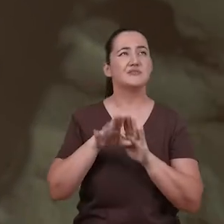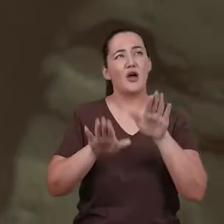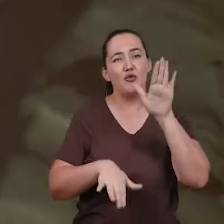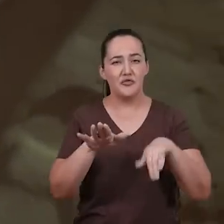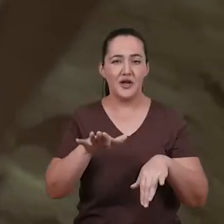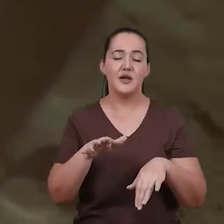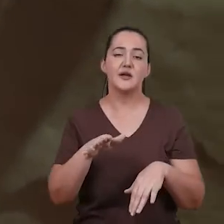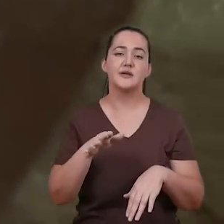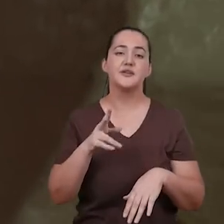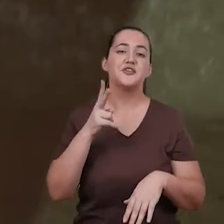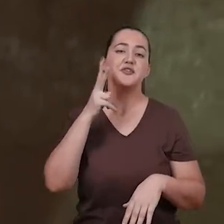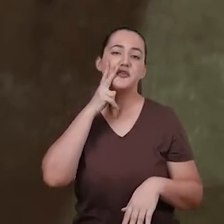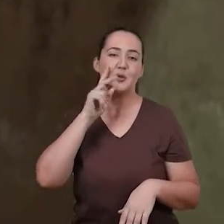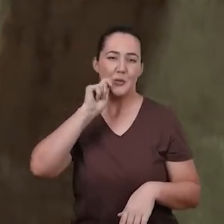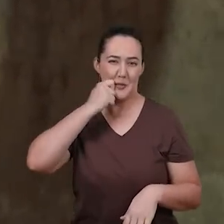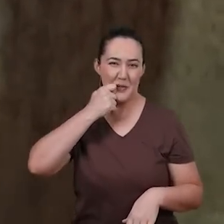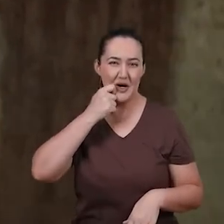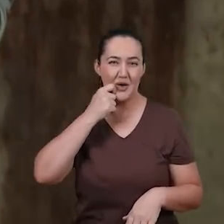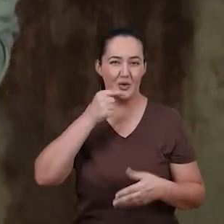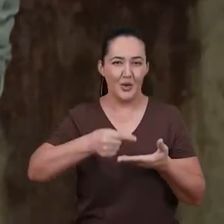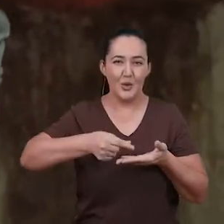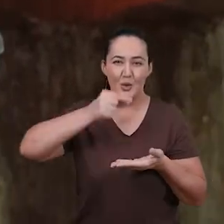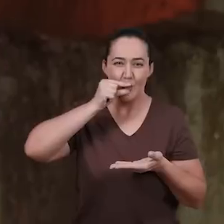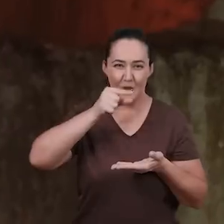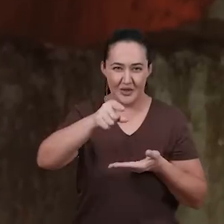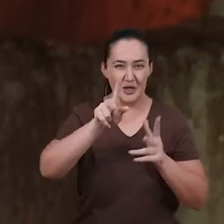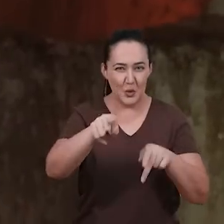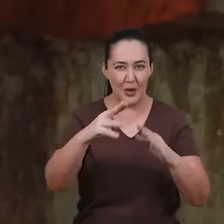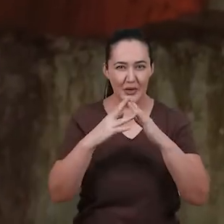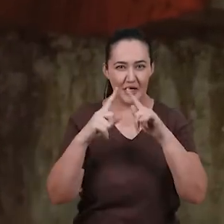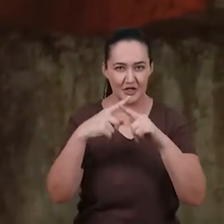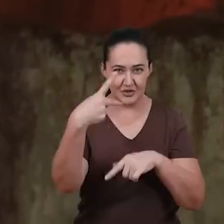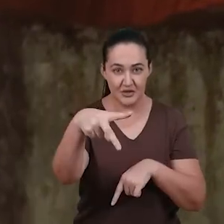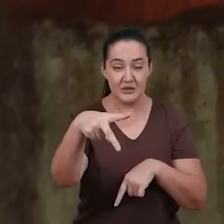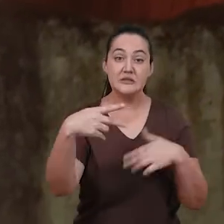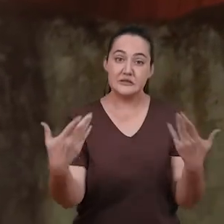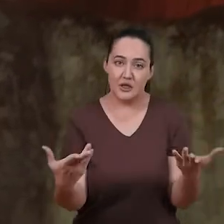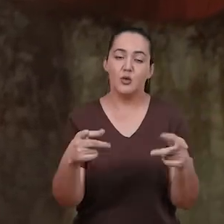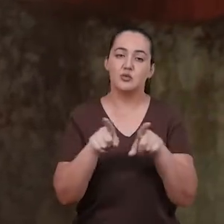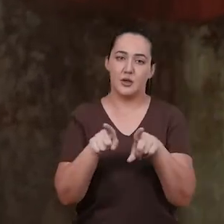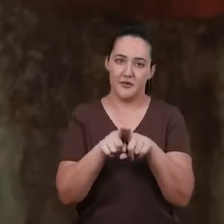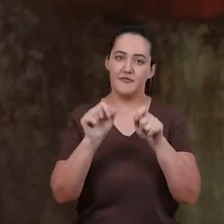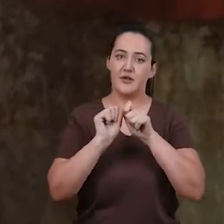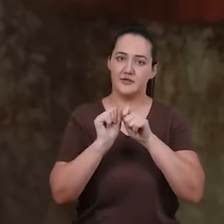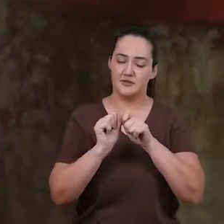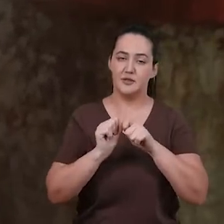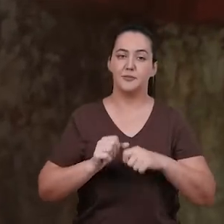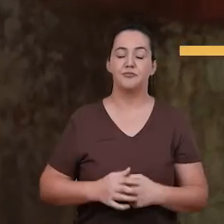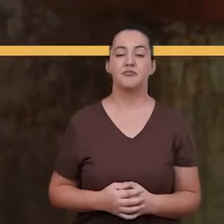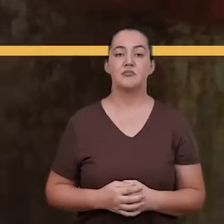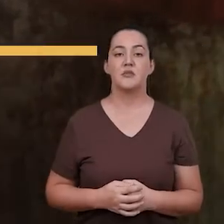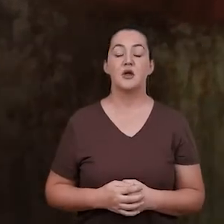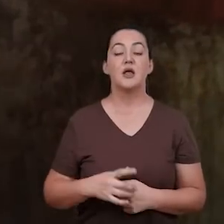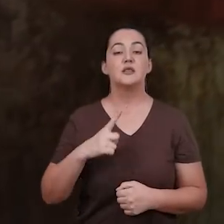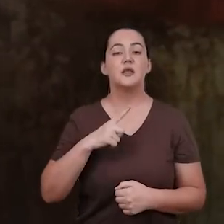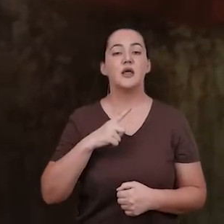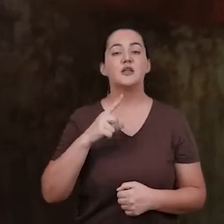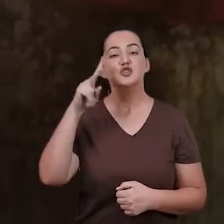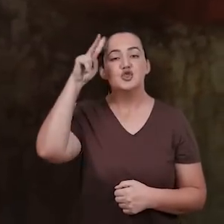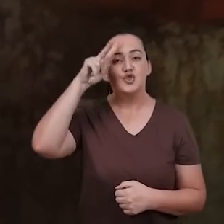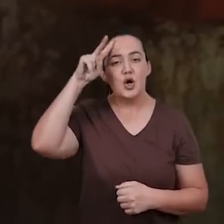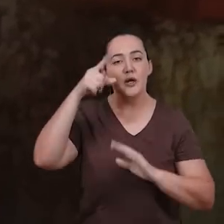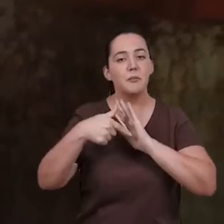outro cômodo, eles adoravam Jesus. E como eu falei com vocês, há a possibilidade que os cristãos já se refugiassem nesse